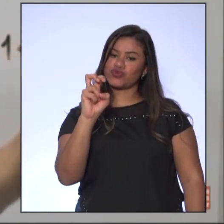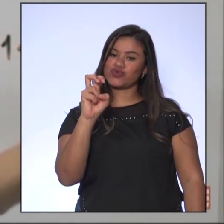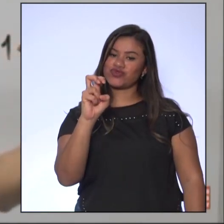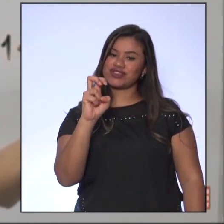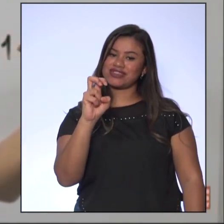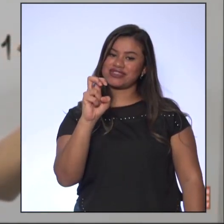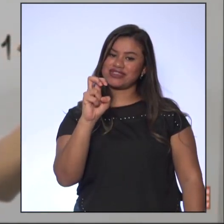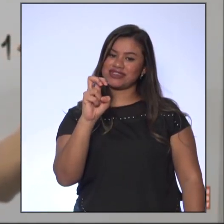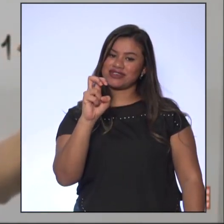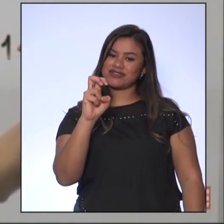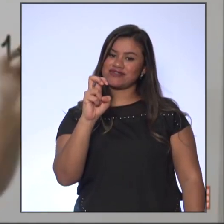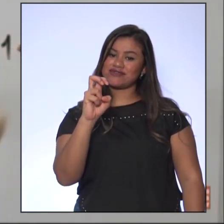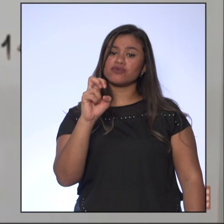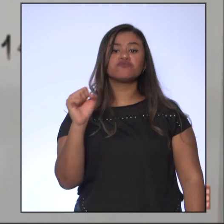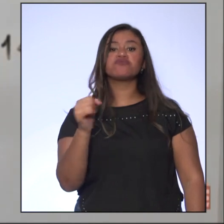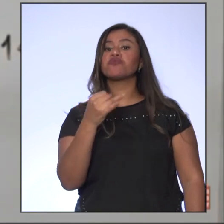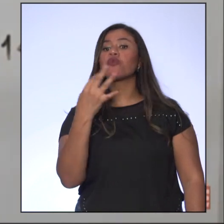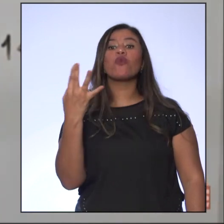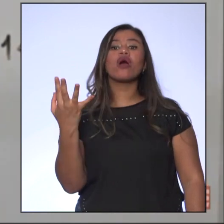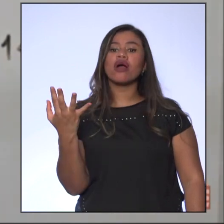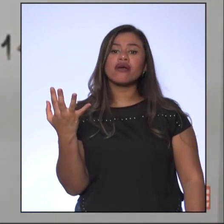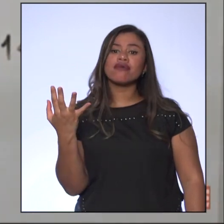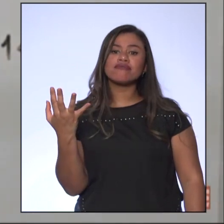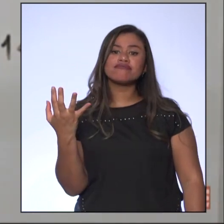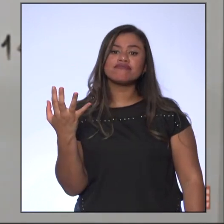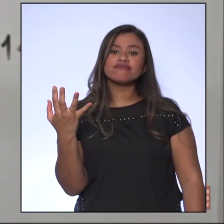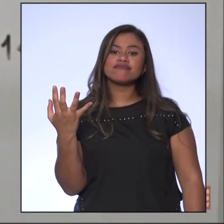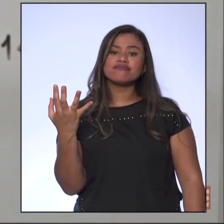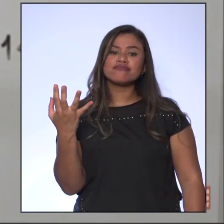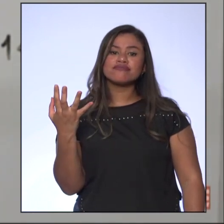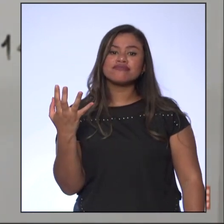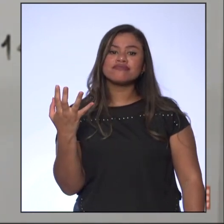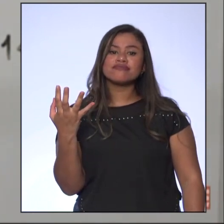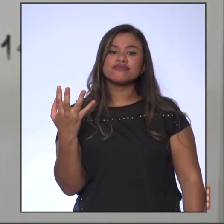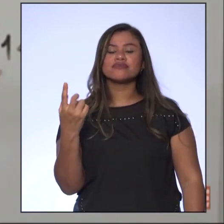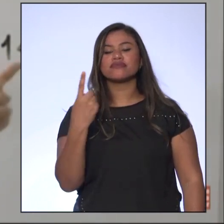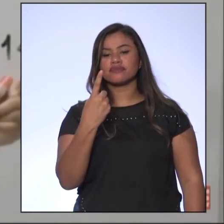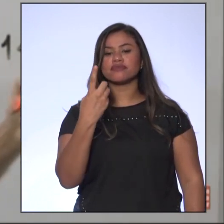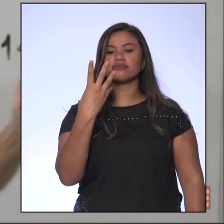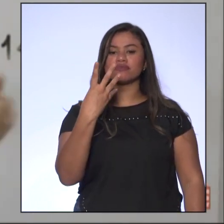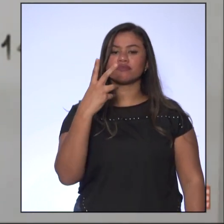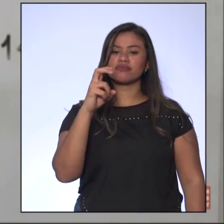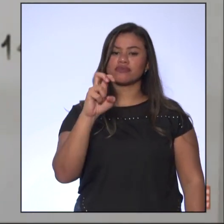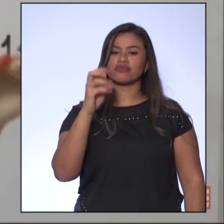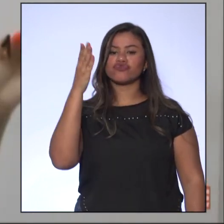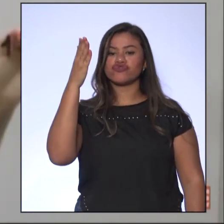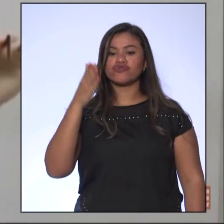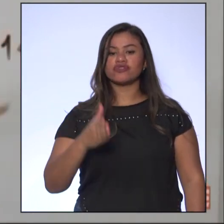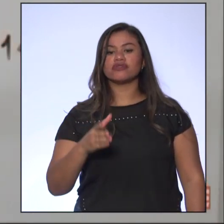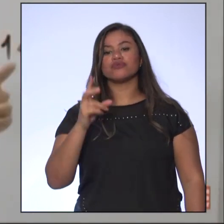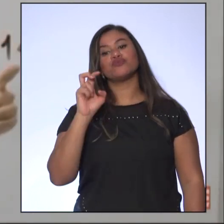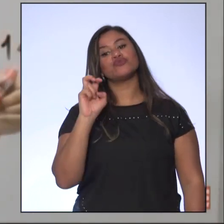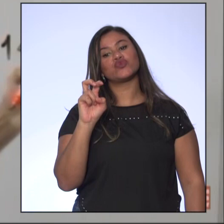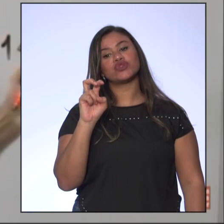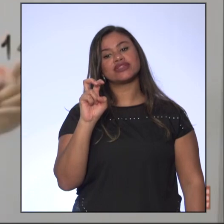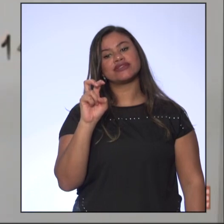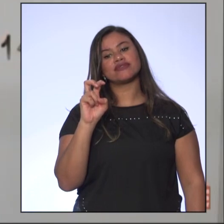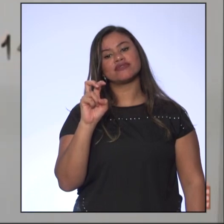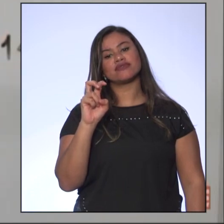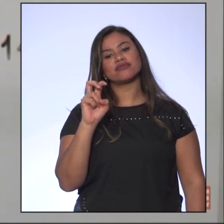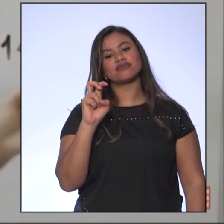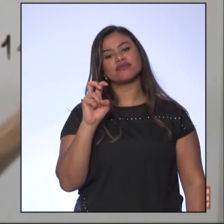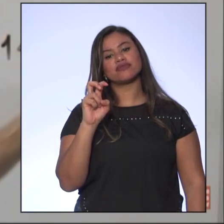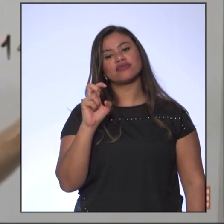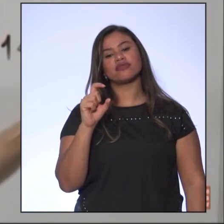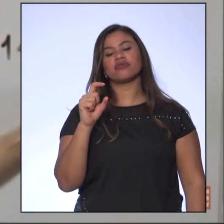145 vai dividir por 5. E aí você tem o que? 145 dividido por 5. 14